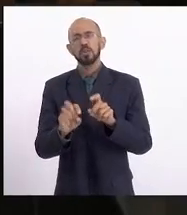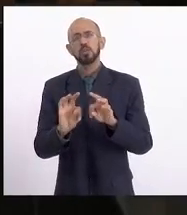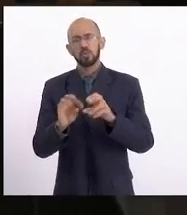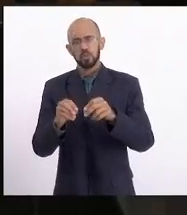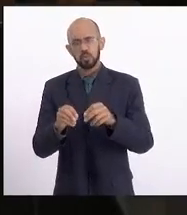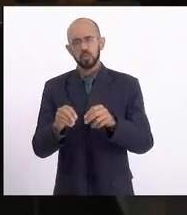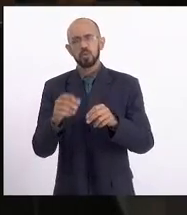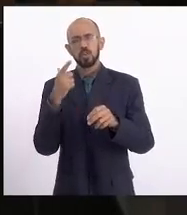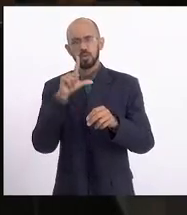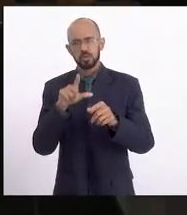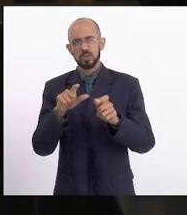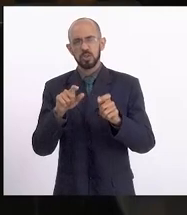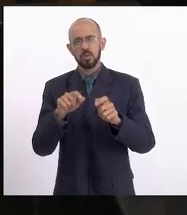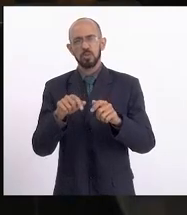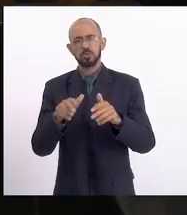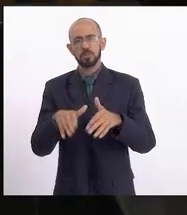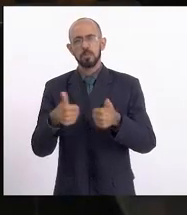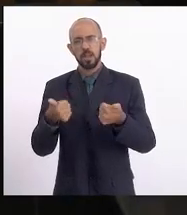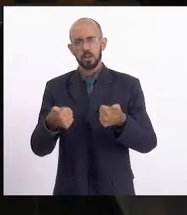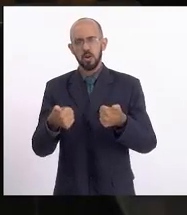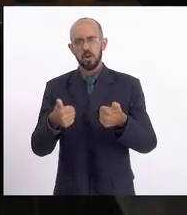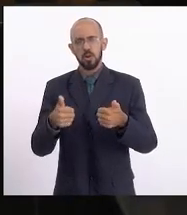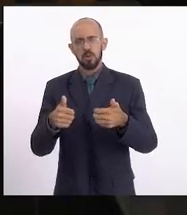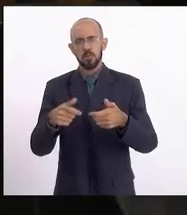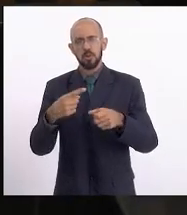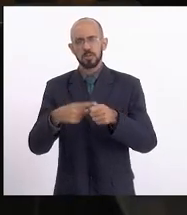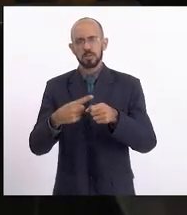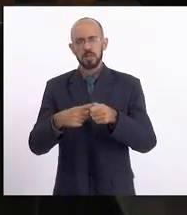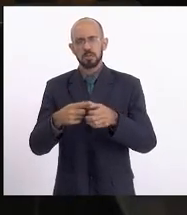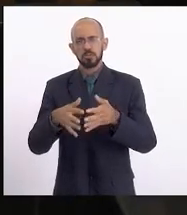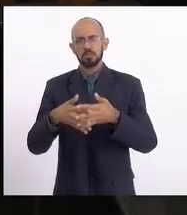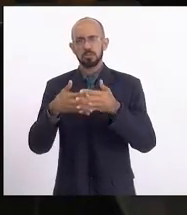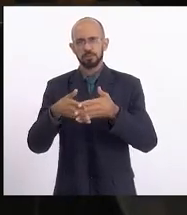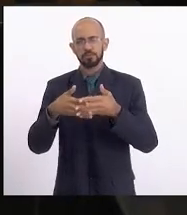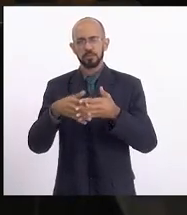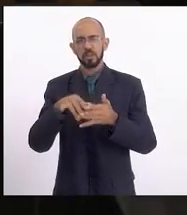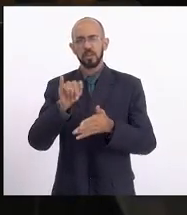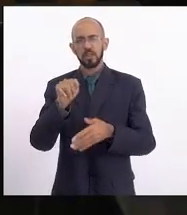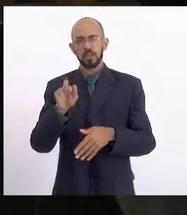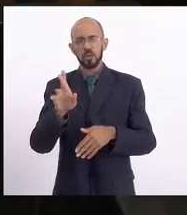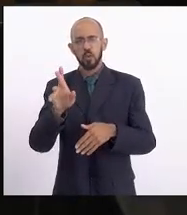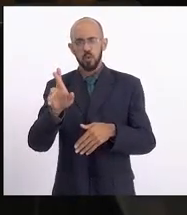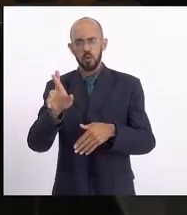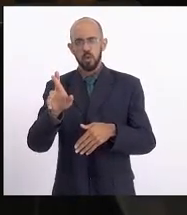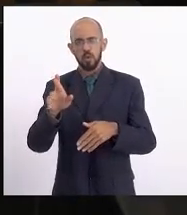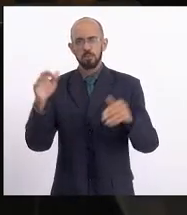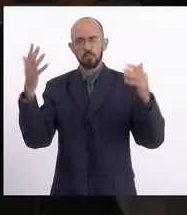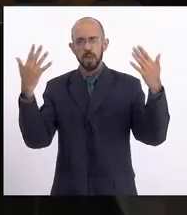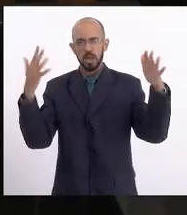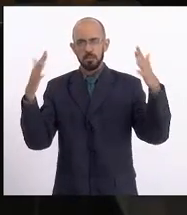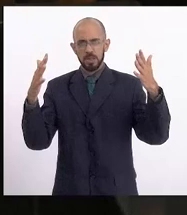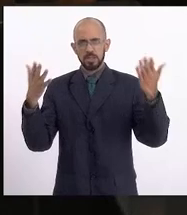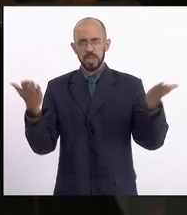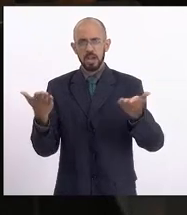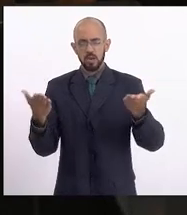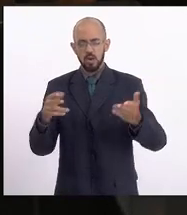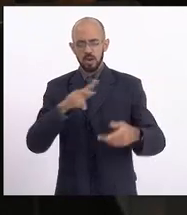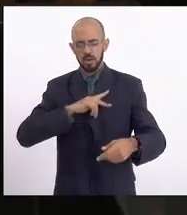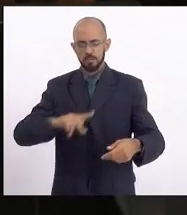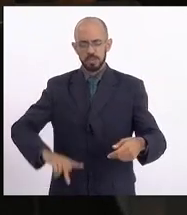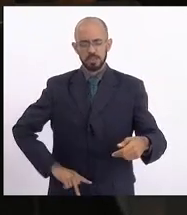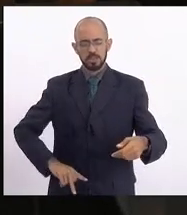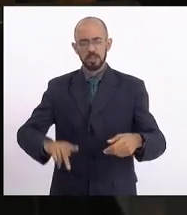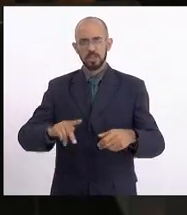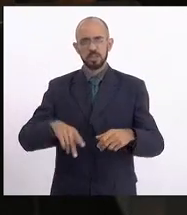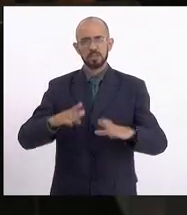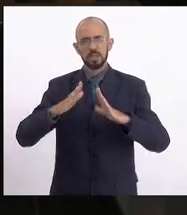melhor para a cidade de Petrópolis. Meu amigo Ingo, meus parabéns. Sorte a você na presidência da Câmara. Que Deus te